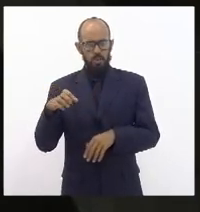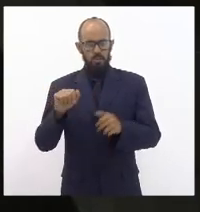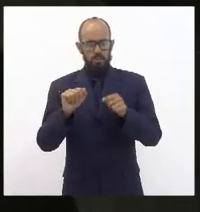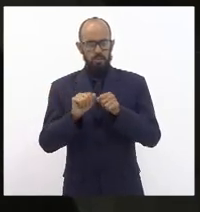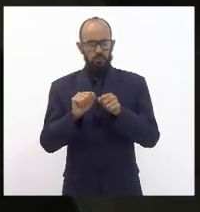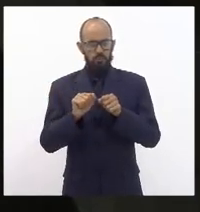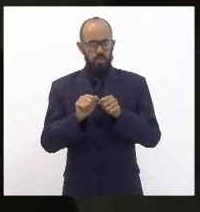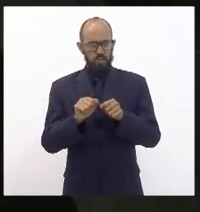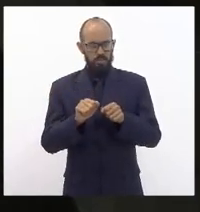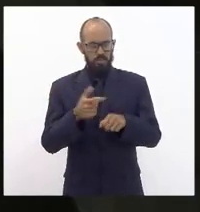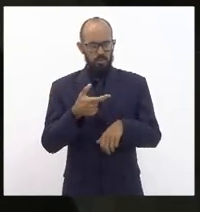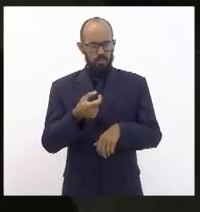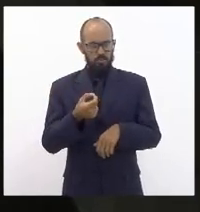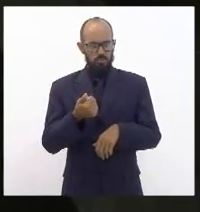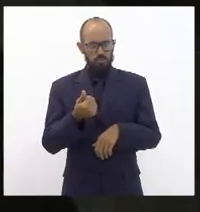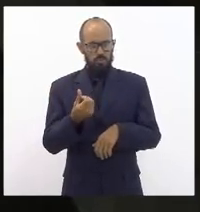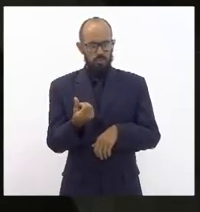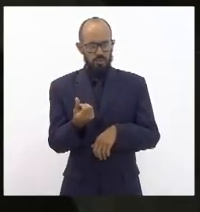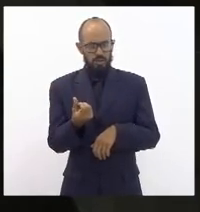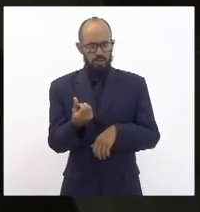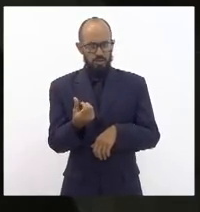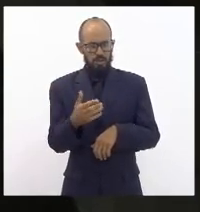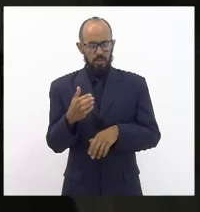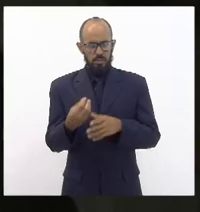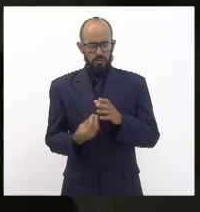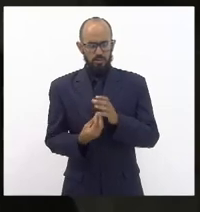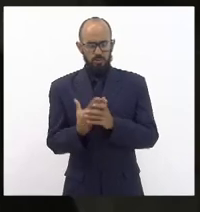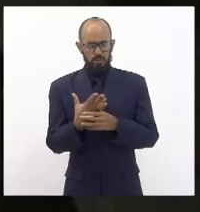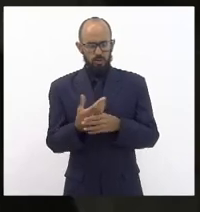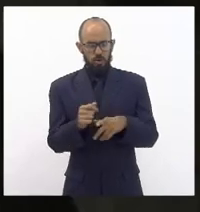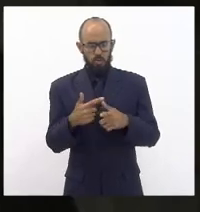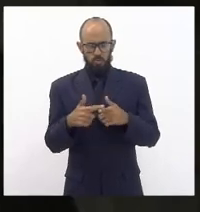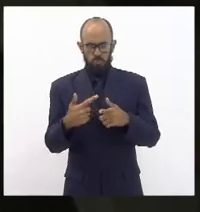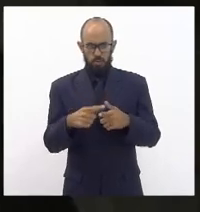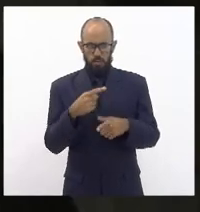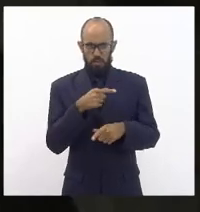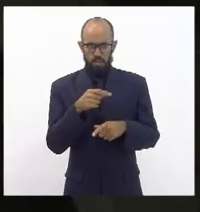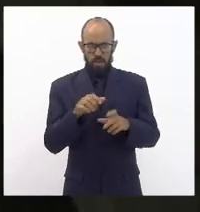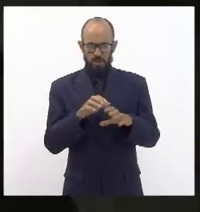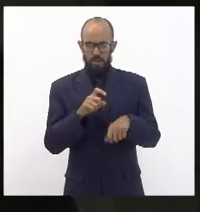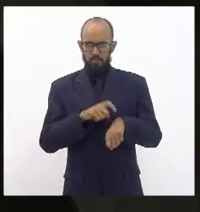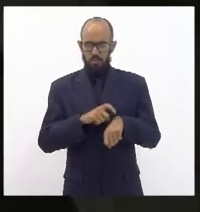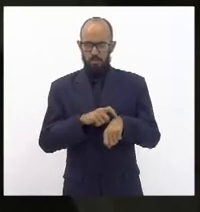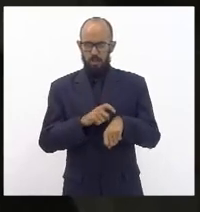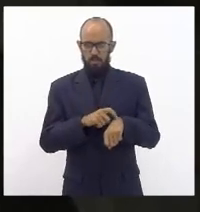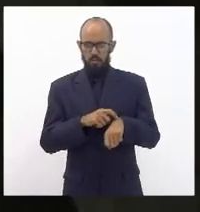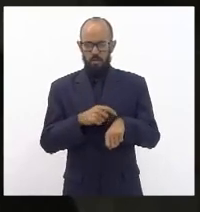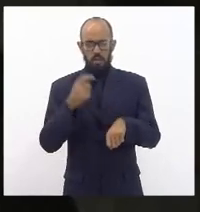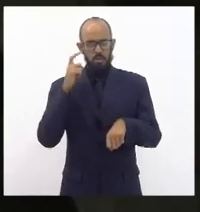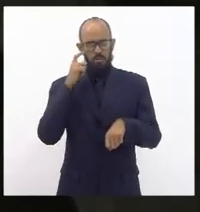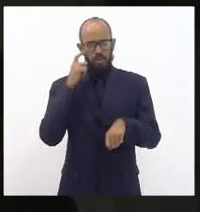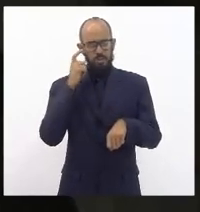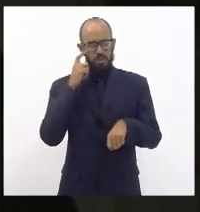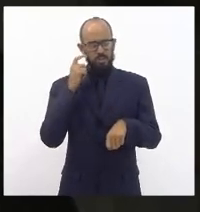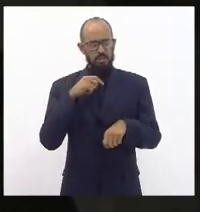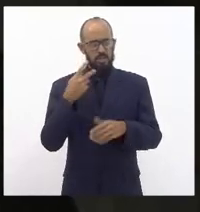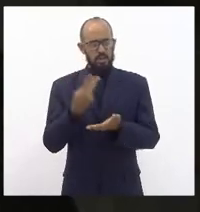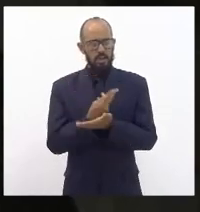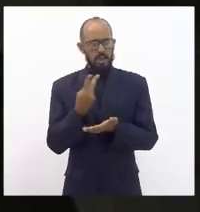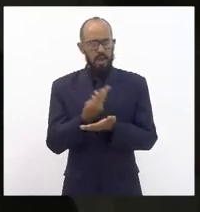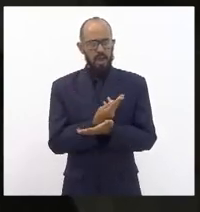político gravíssimo de perseguição estabeleceu no Brasil naquele período que eu achei que seria absolutamente incoerente